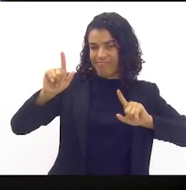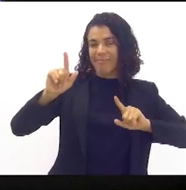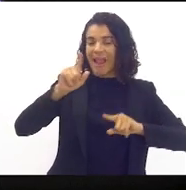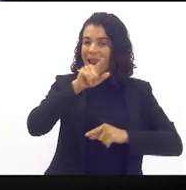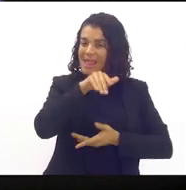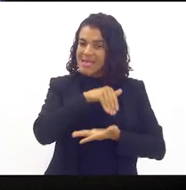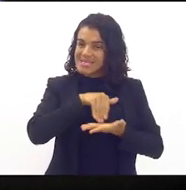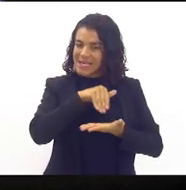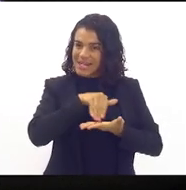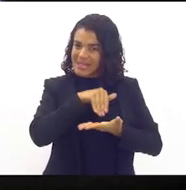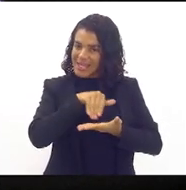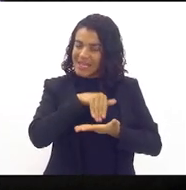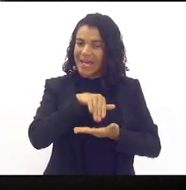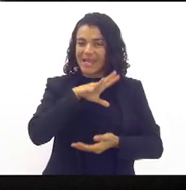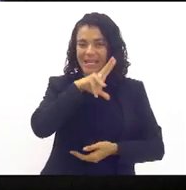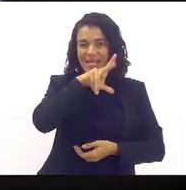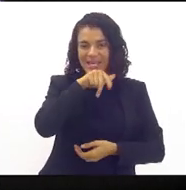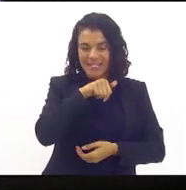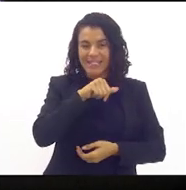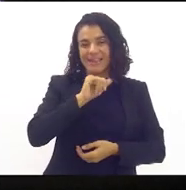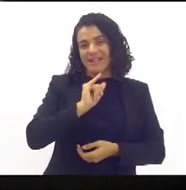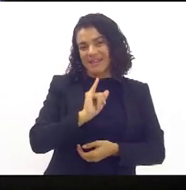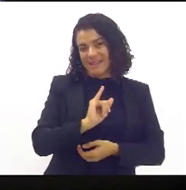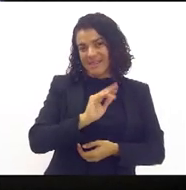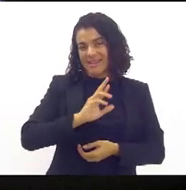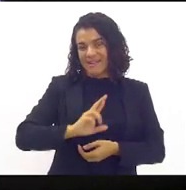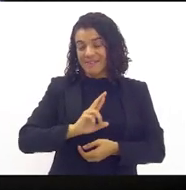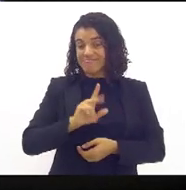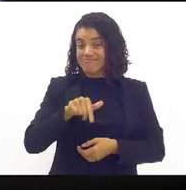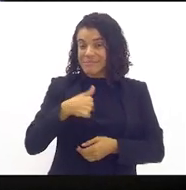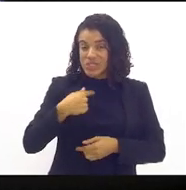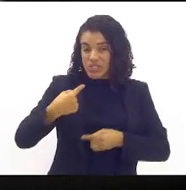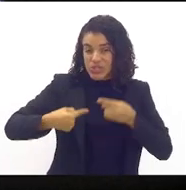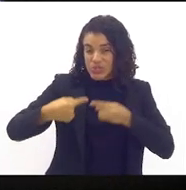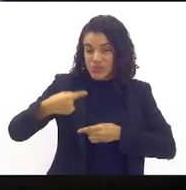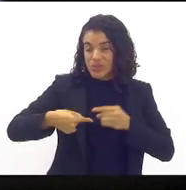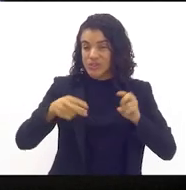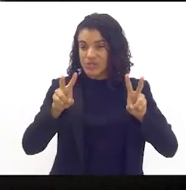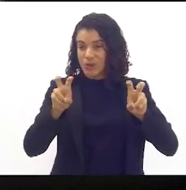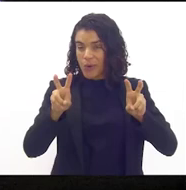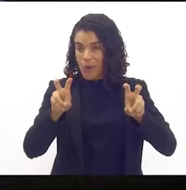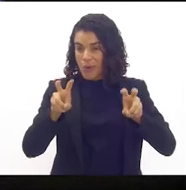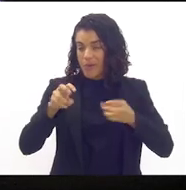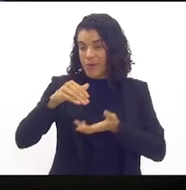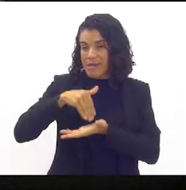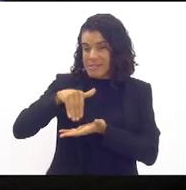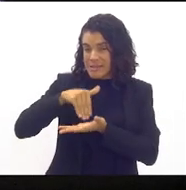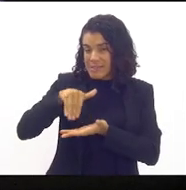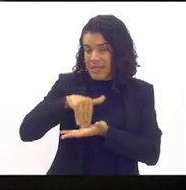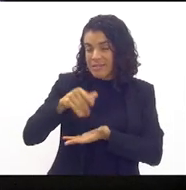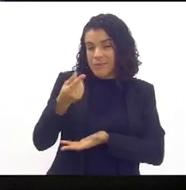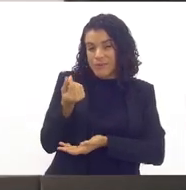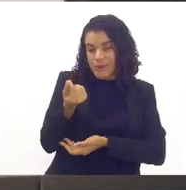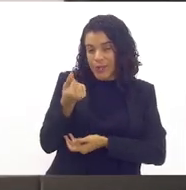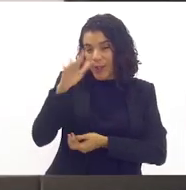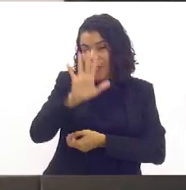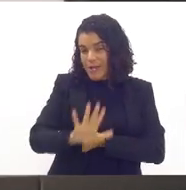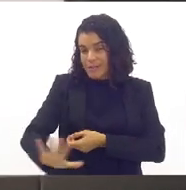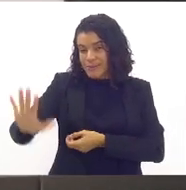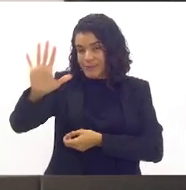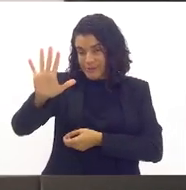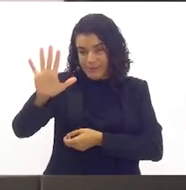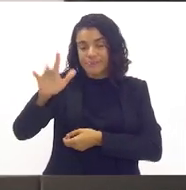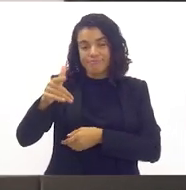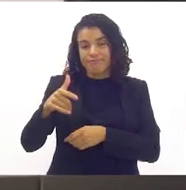do secretário também está empenhado em renegociar isso, em rediscutir esse assunto com a Secretaria do Tesouro Nacional, com o Ministério da Fazenda, é o ponto